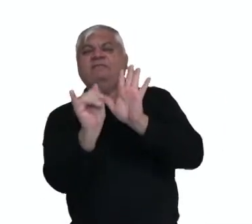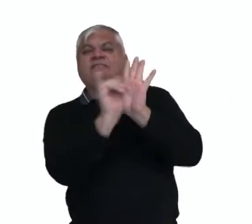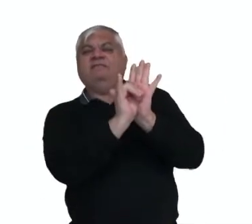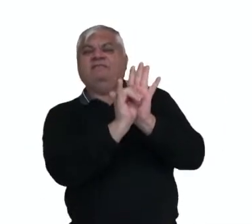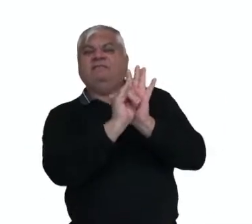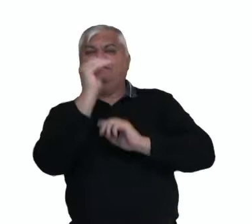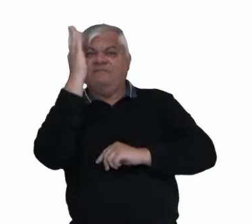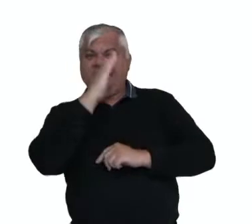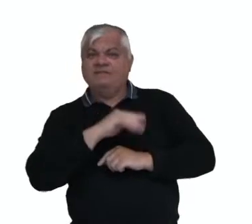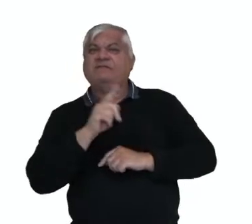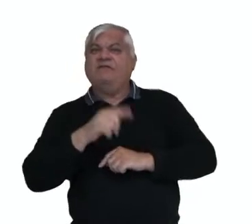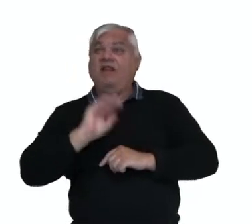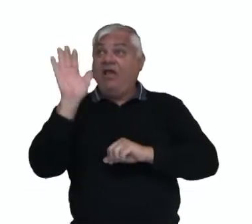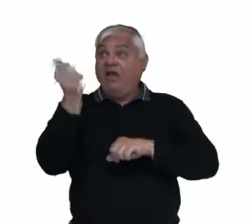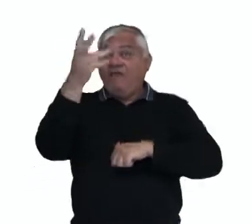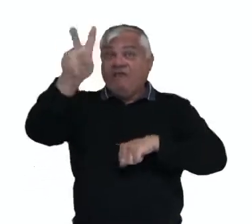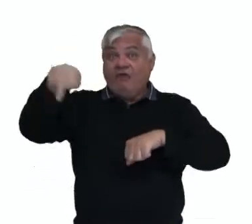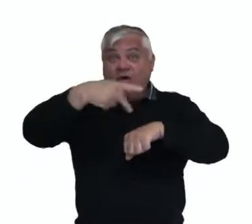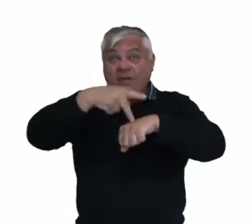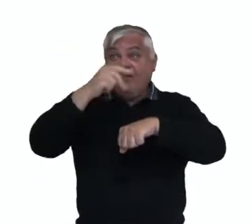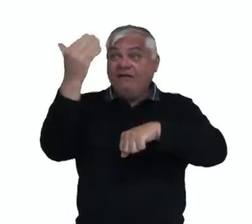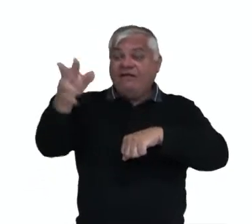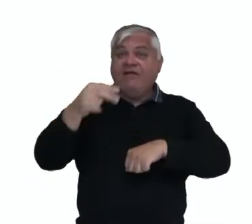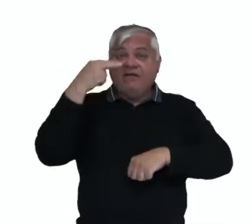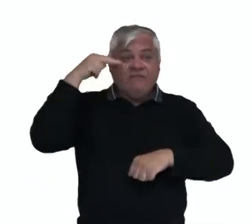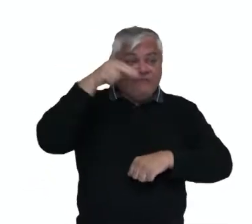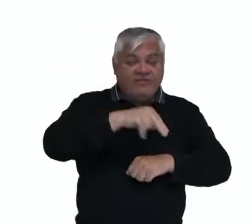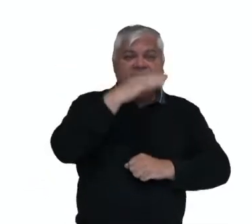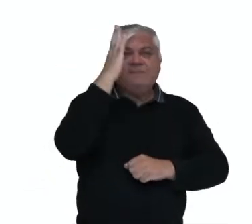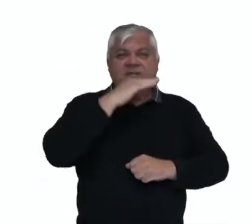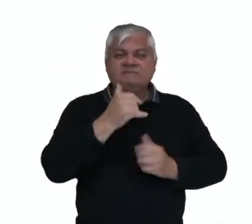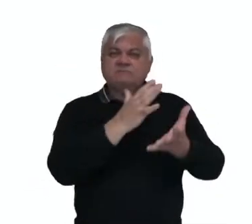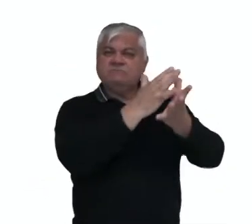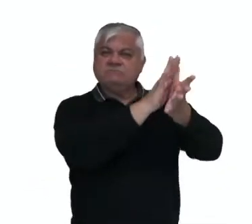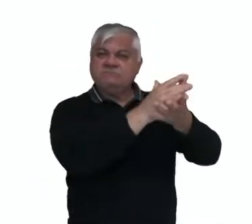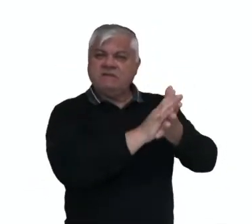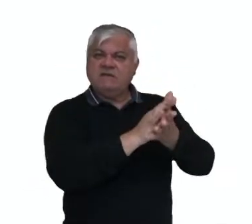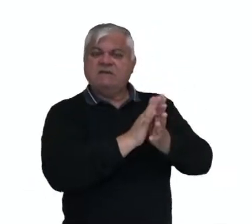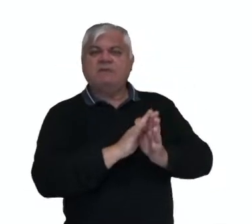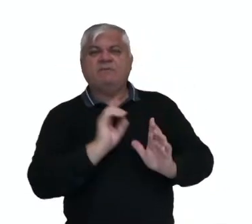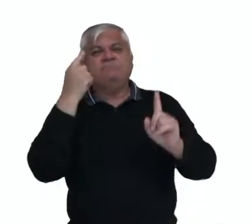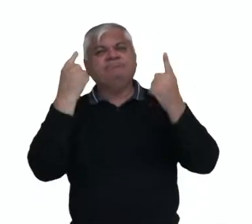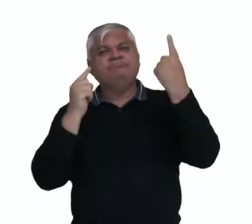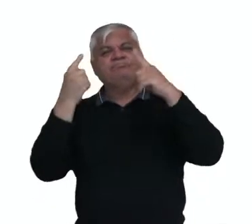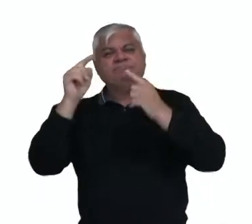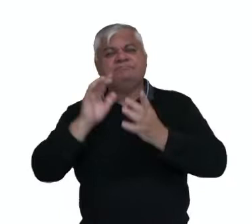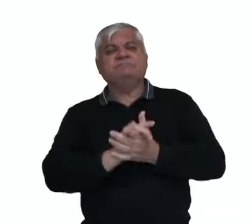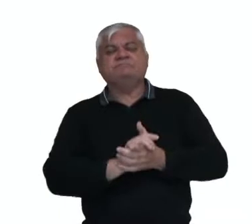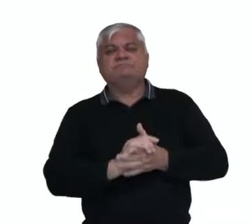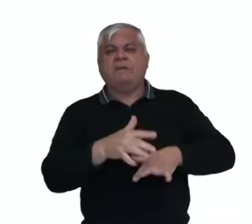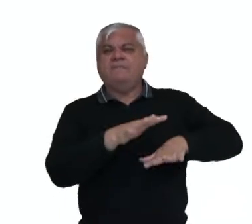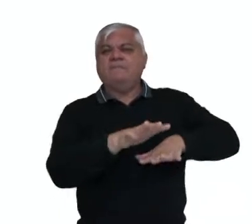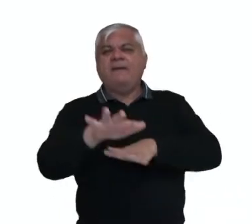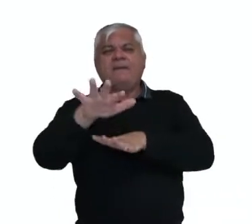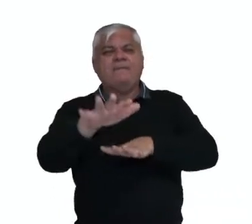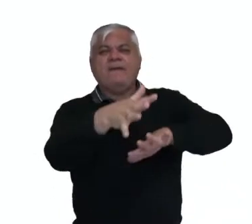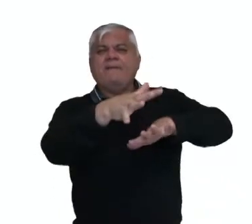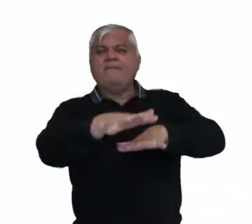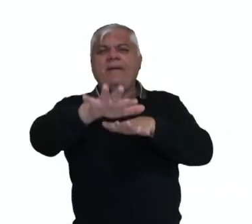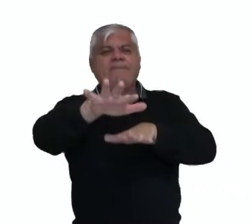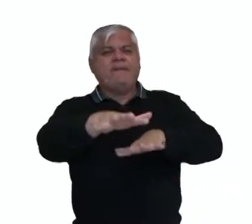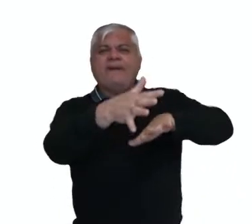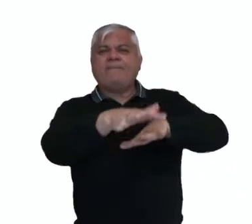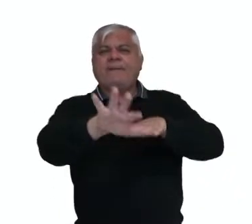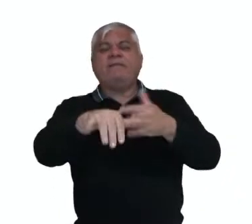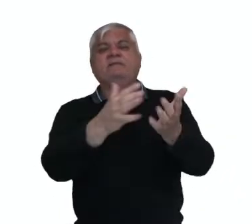cultura nacional para fora, né? Isso principalmente a gente vai ver nos desfiles das escolas de samba. Durante o